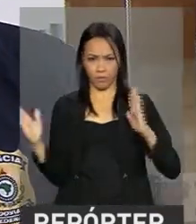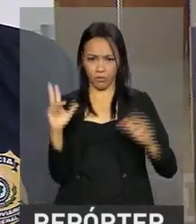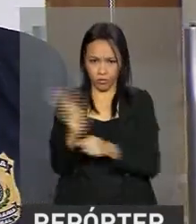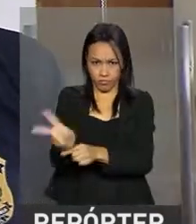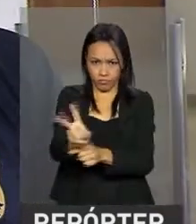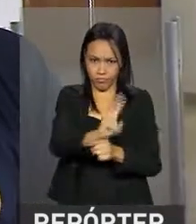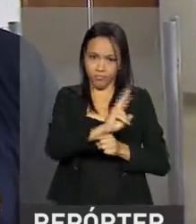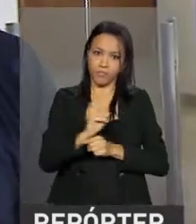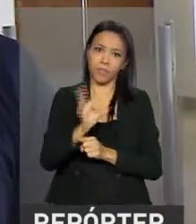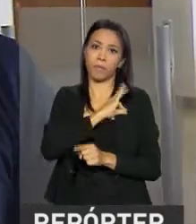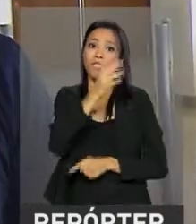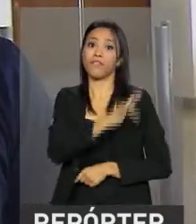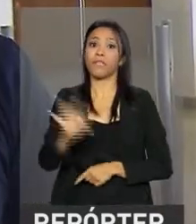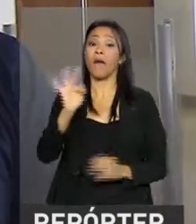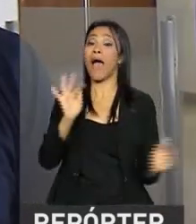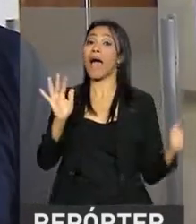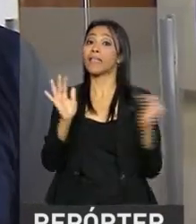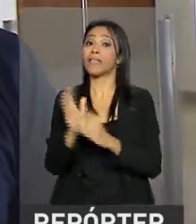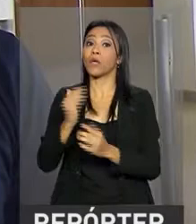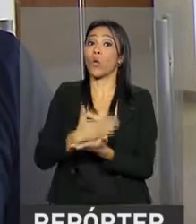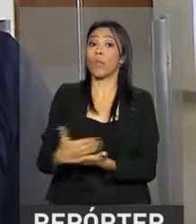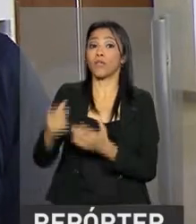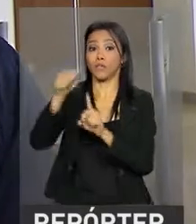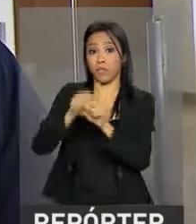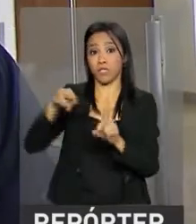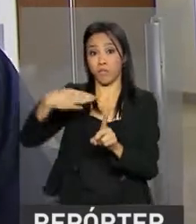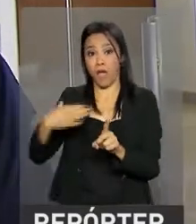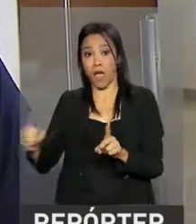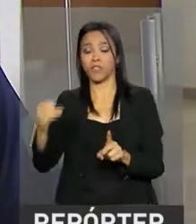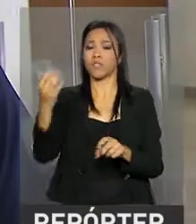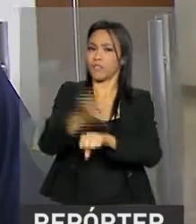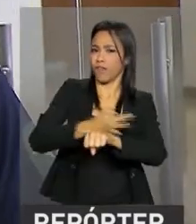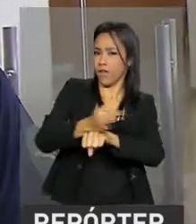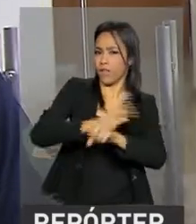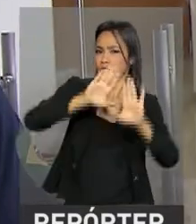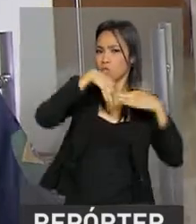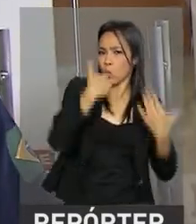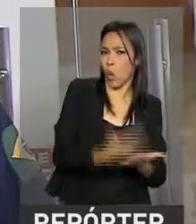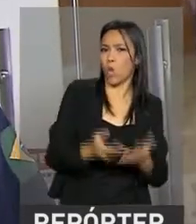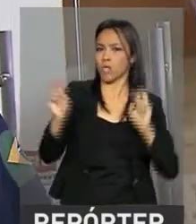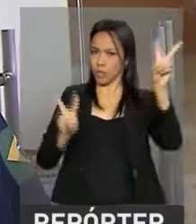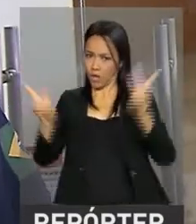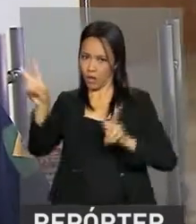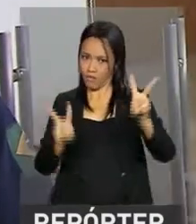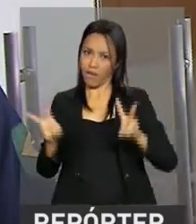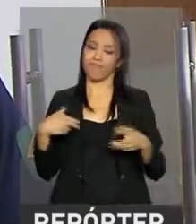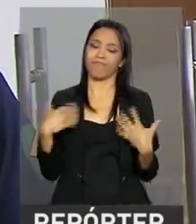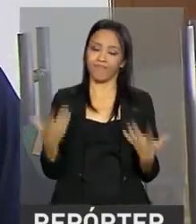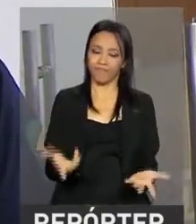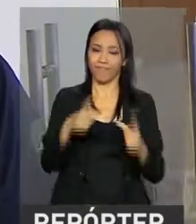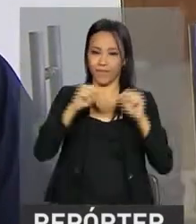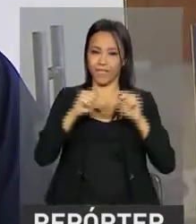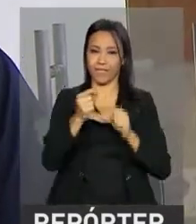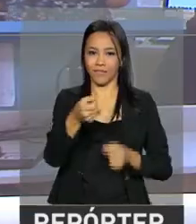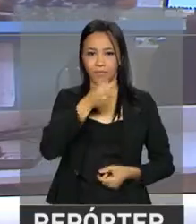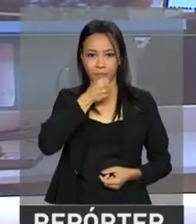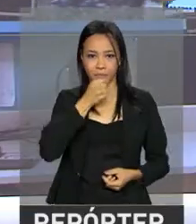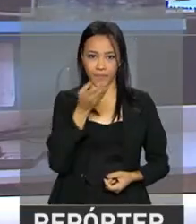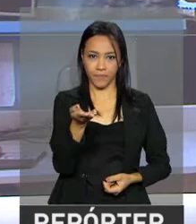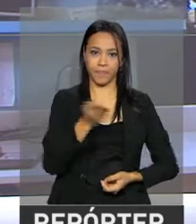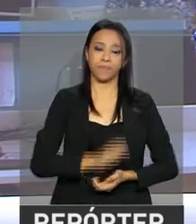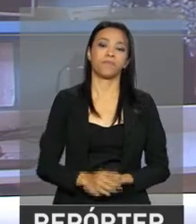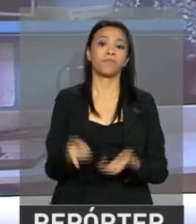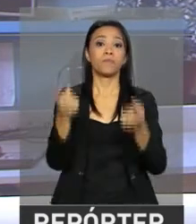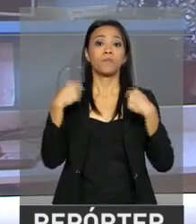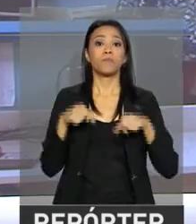Rodoviária Federal segue até o início de março, cobrindo as férias escolares e o carnaval. De Brasília, Ney Pereira.